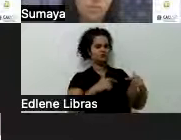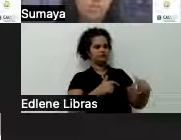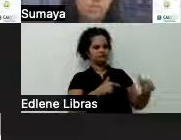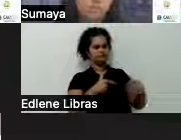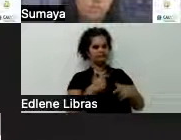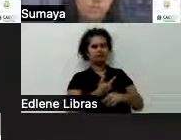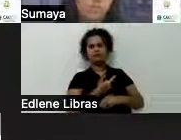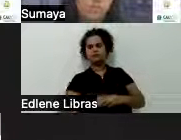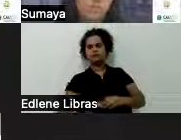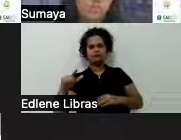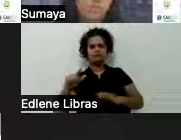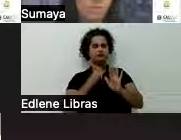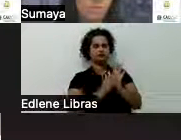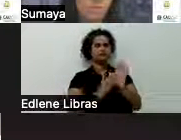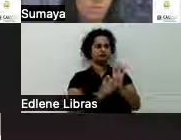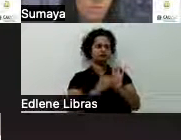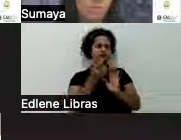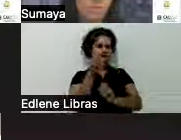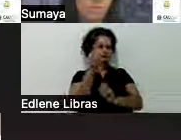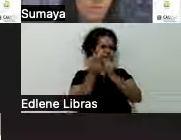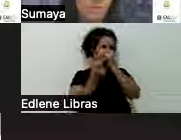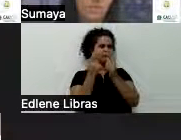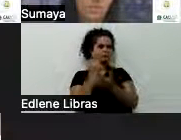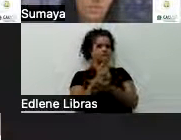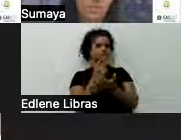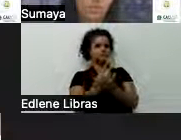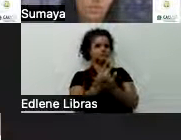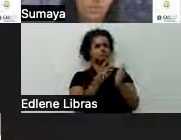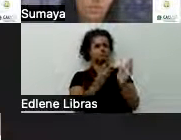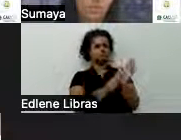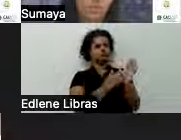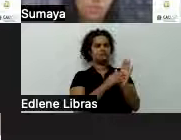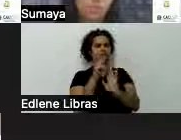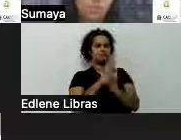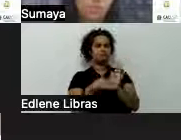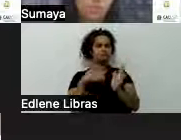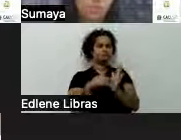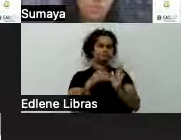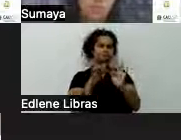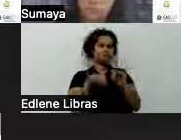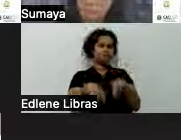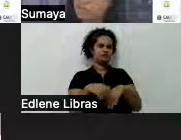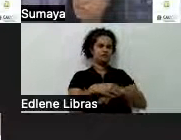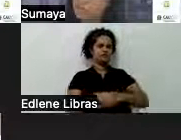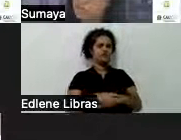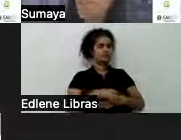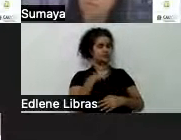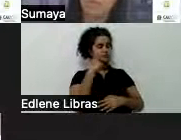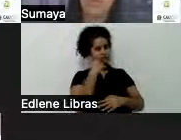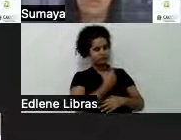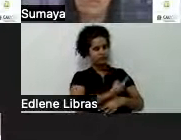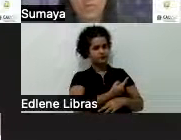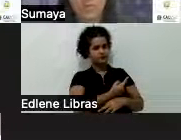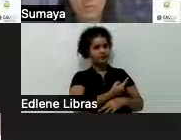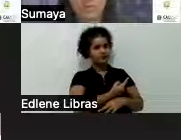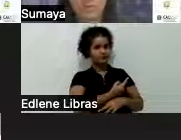outras propostas, as ideias eram sempre propor um projeto urbano, a forma final. Nesse caso aqui, do